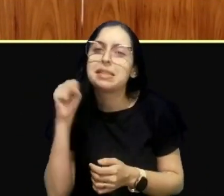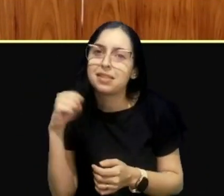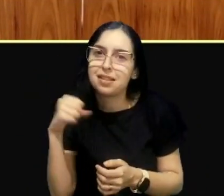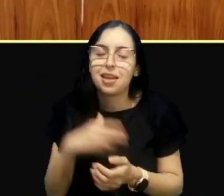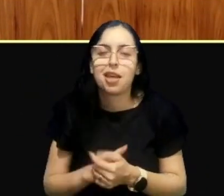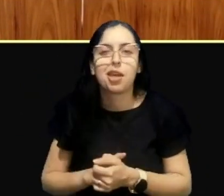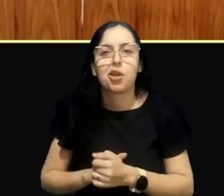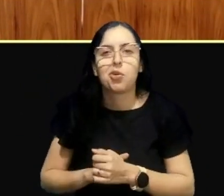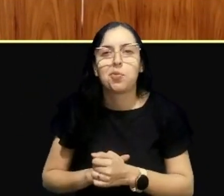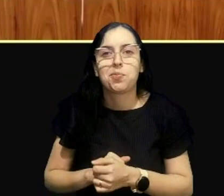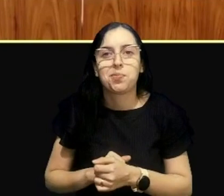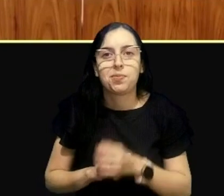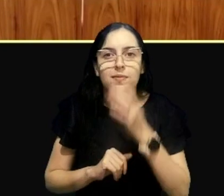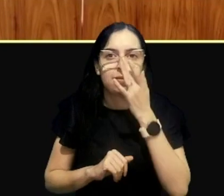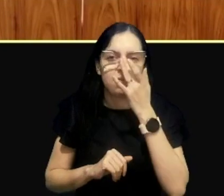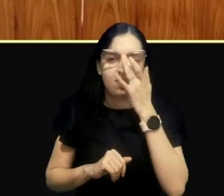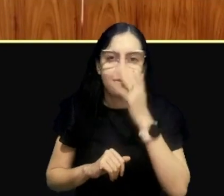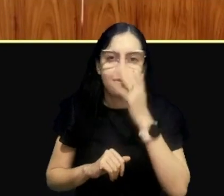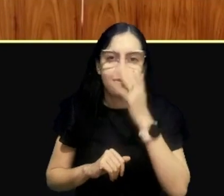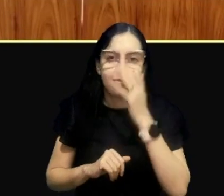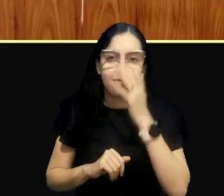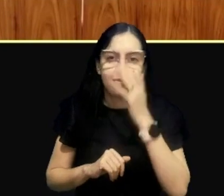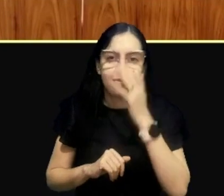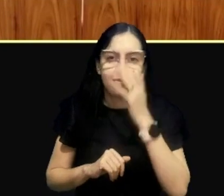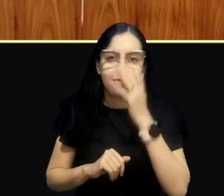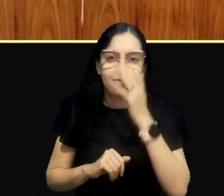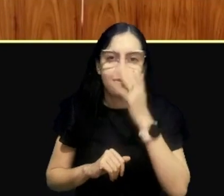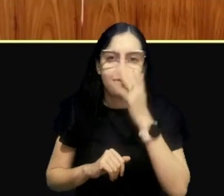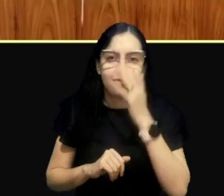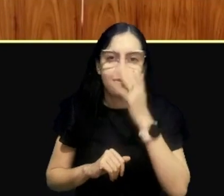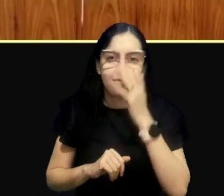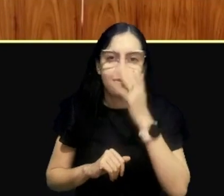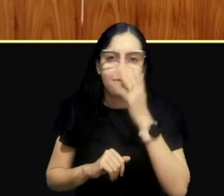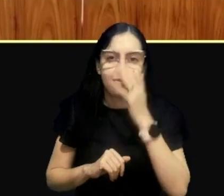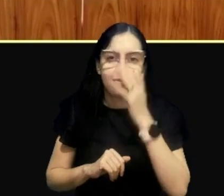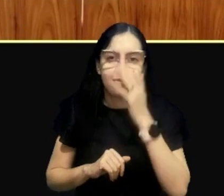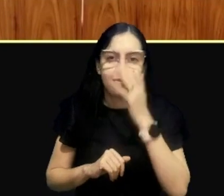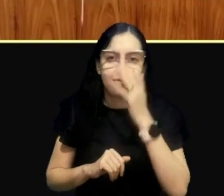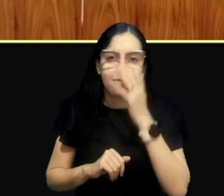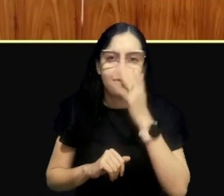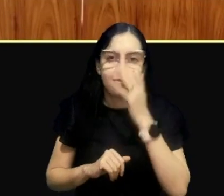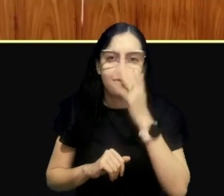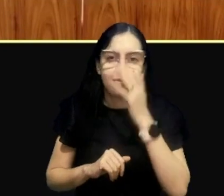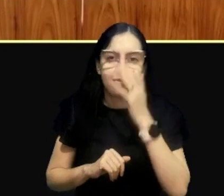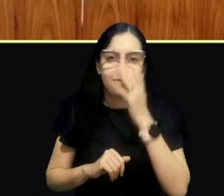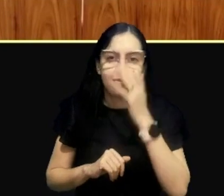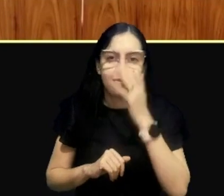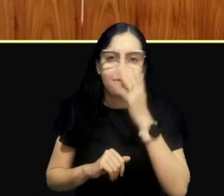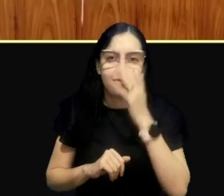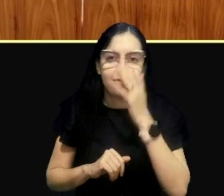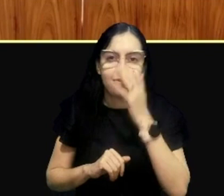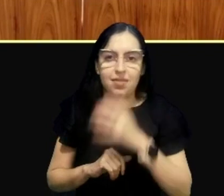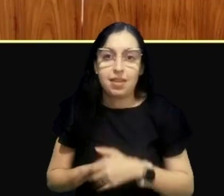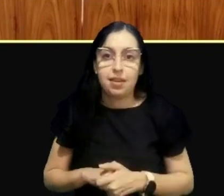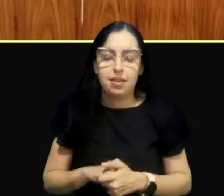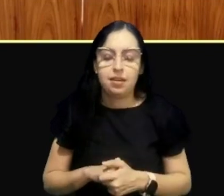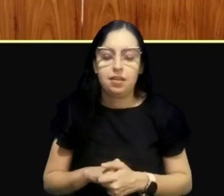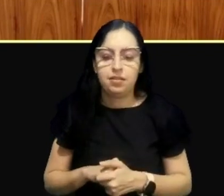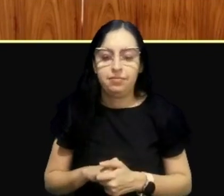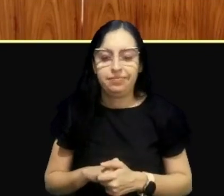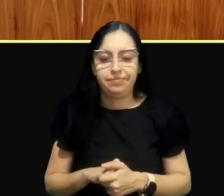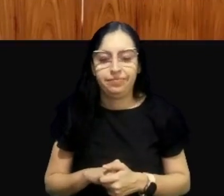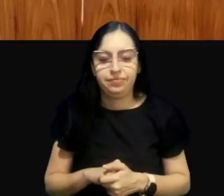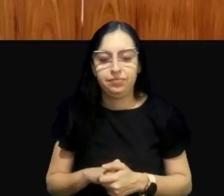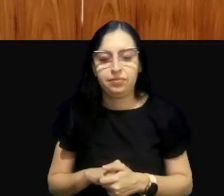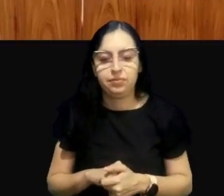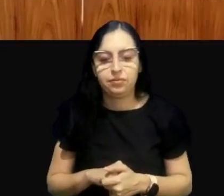contra, nossa. A doutora Kátia, a desembargadora Inês Virgínia e a doutora Raicler olham para a tela dos computadores na